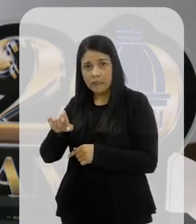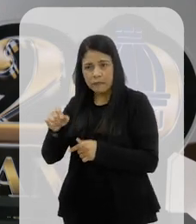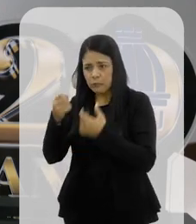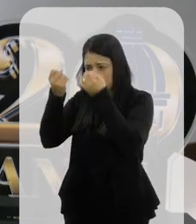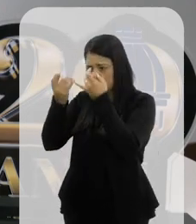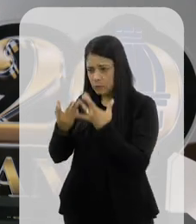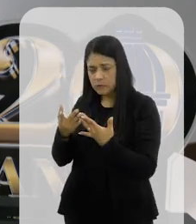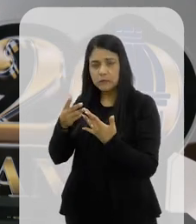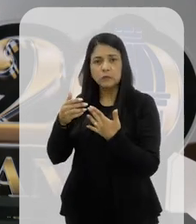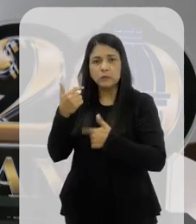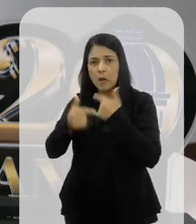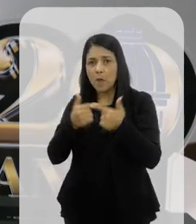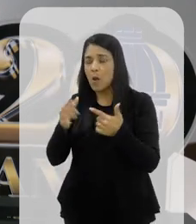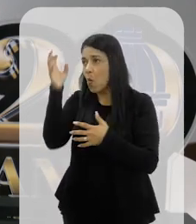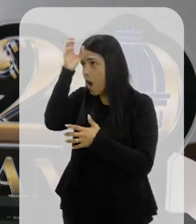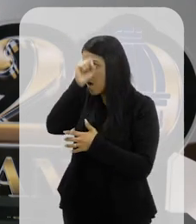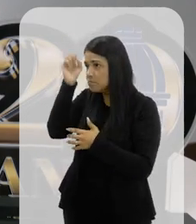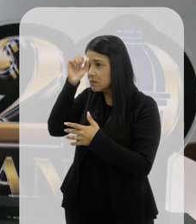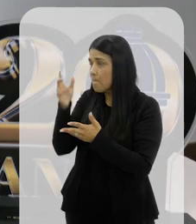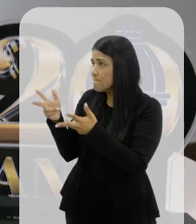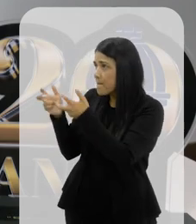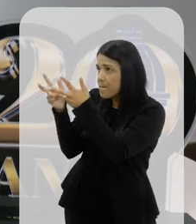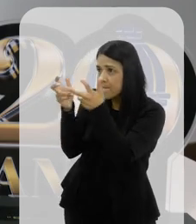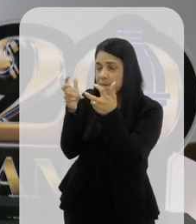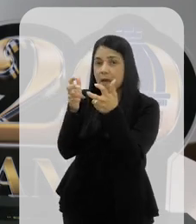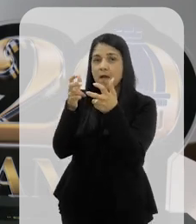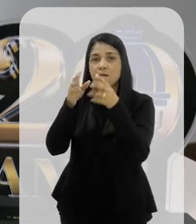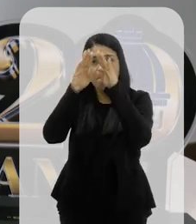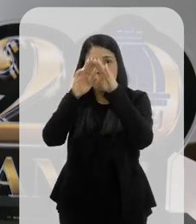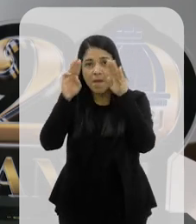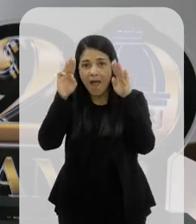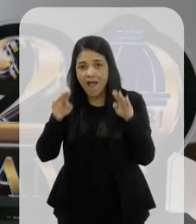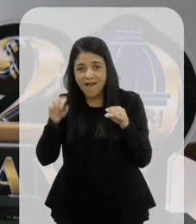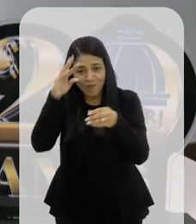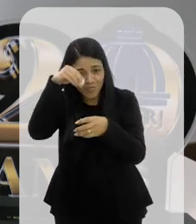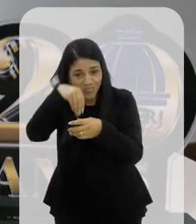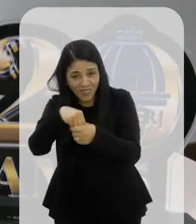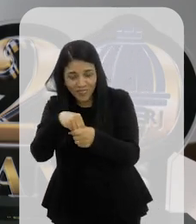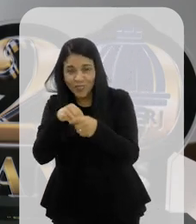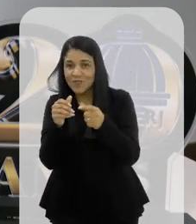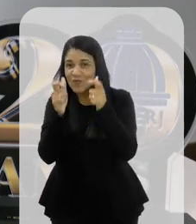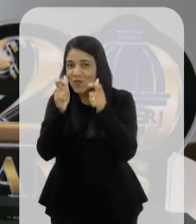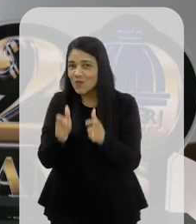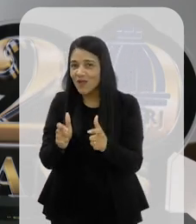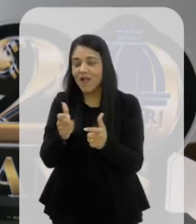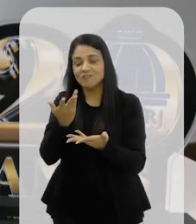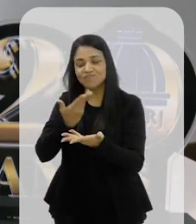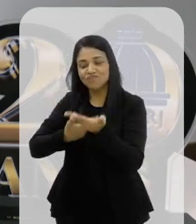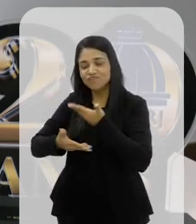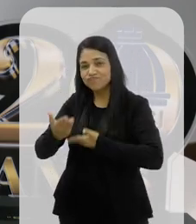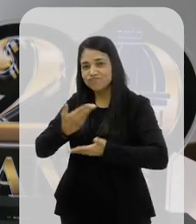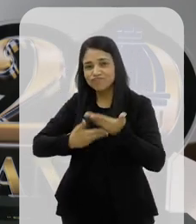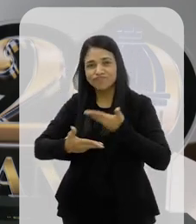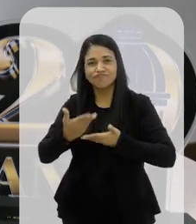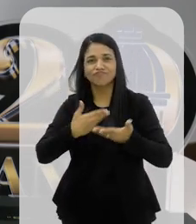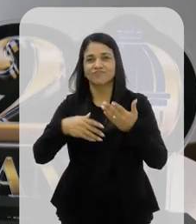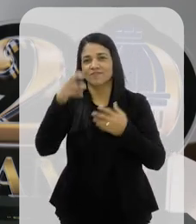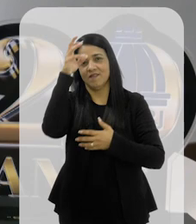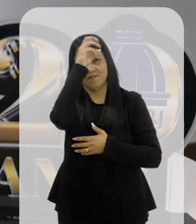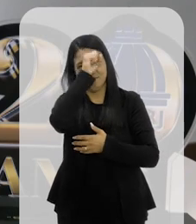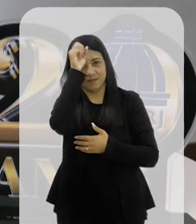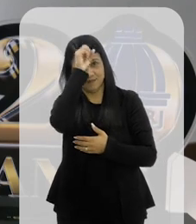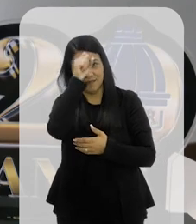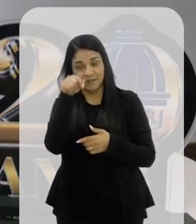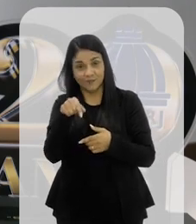aprendizado muito grande né Eu acho que o o o barracão ele naturalmente é um local de troca de aprendizado